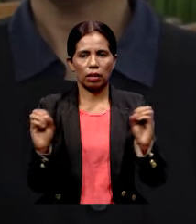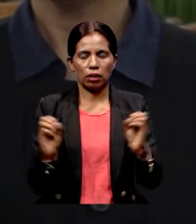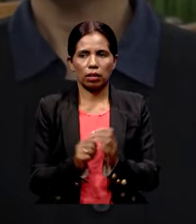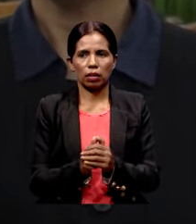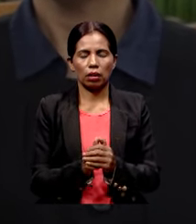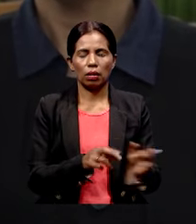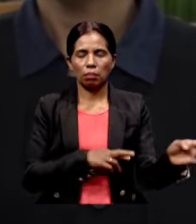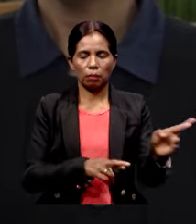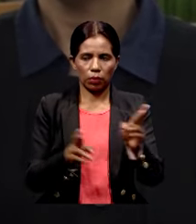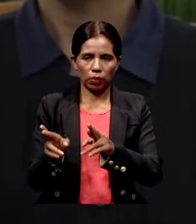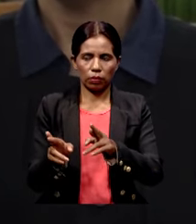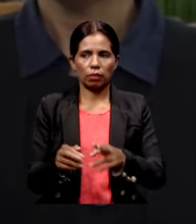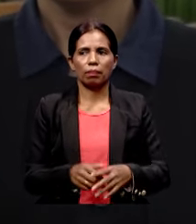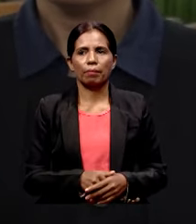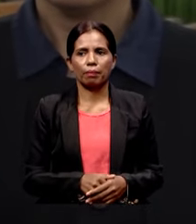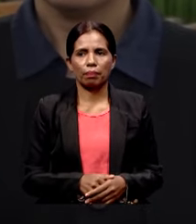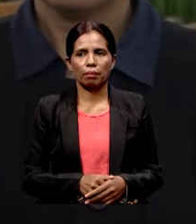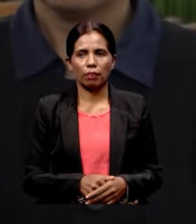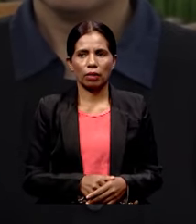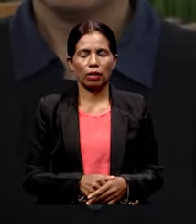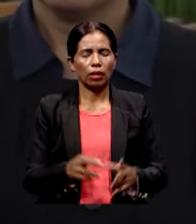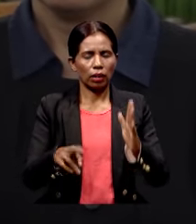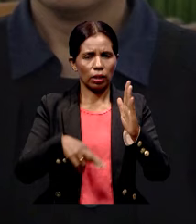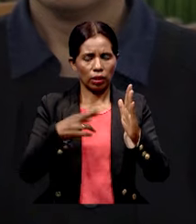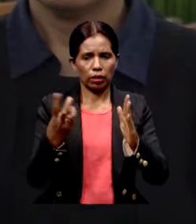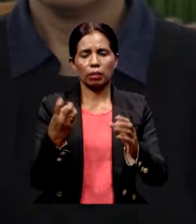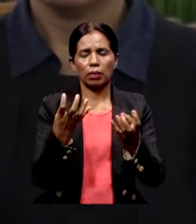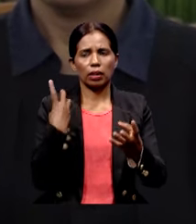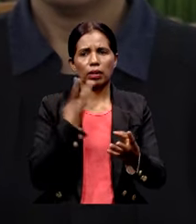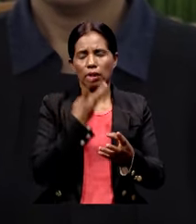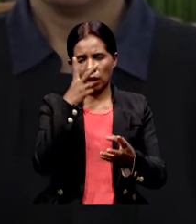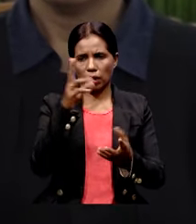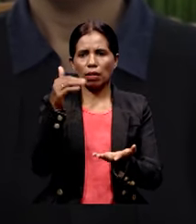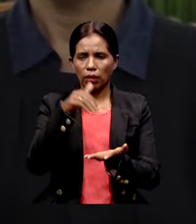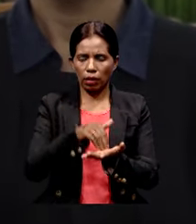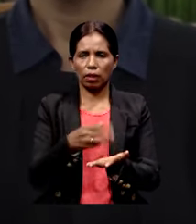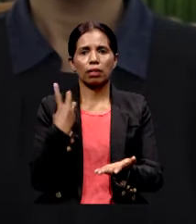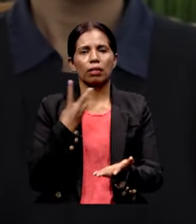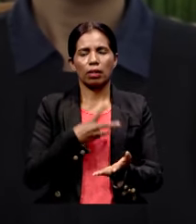la pronto para ida ne antau mekanismo bar kita tem harefi la fale ita tem ki